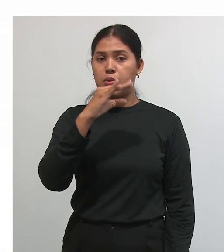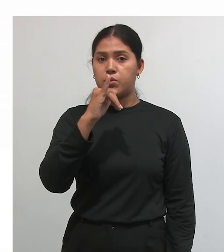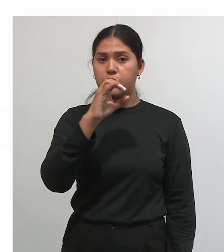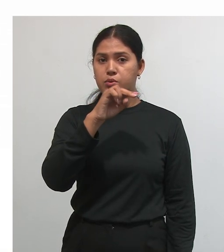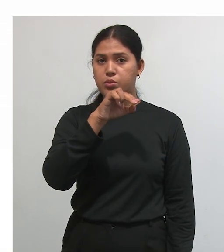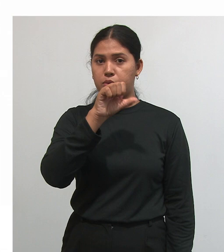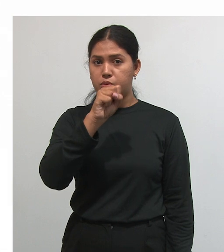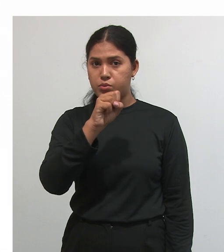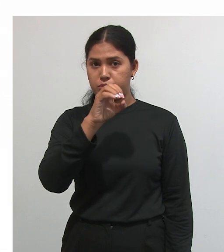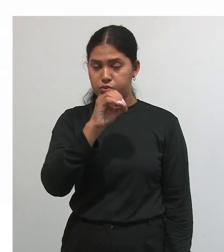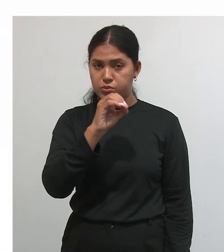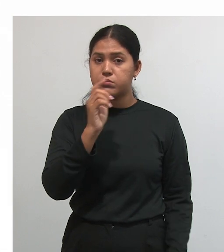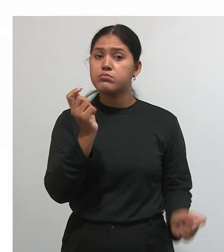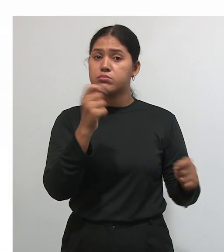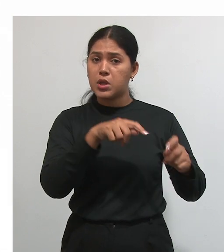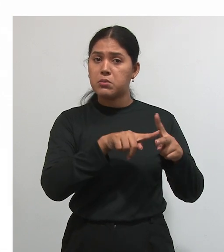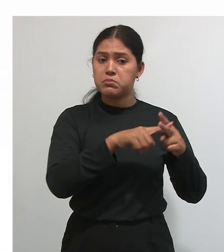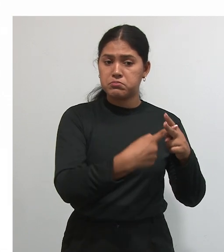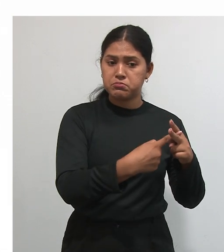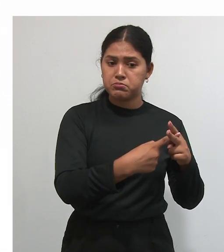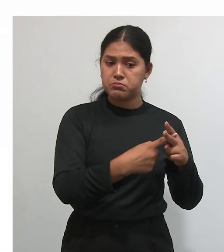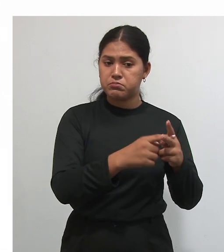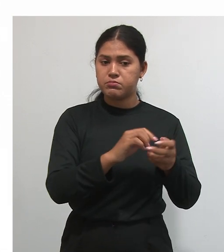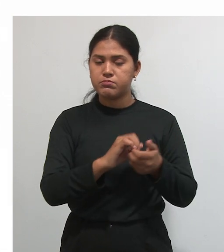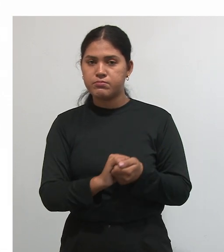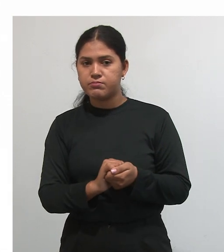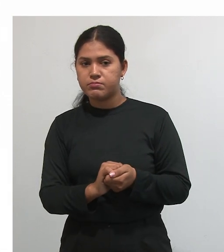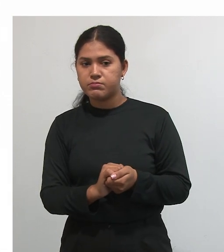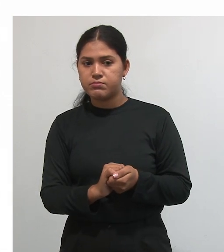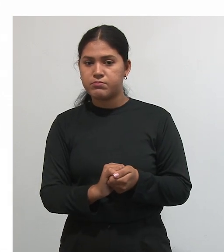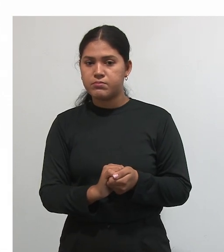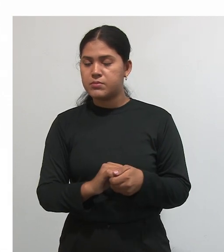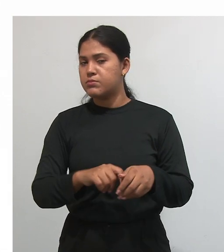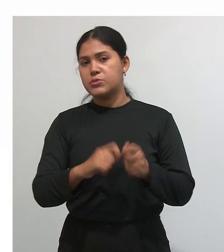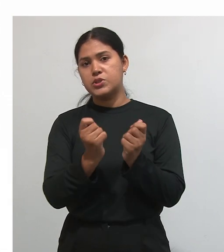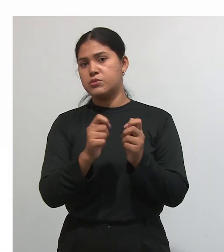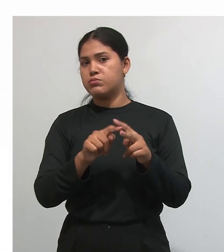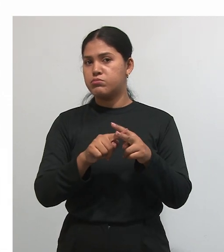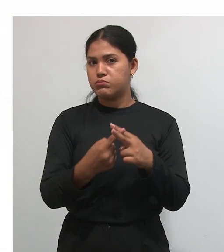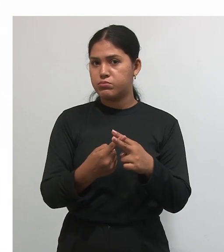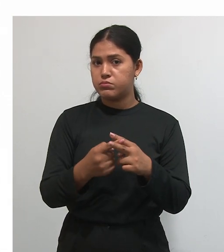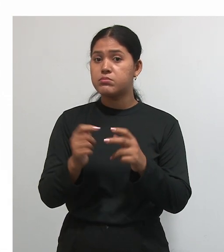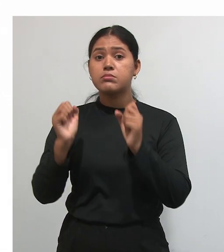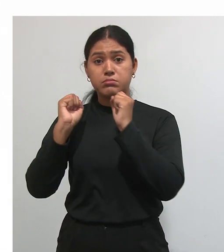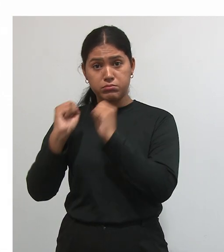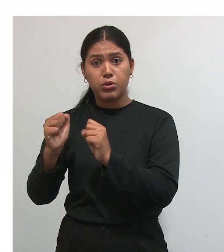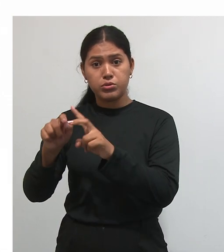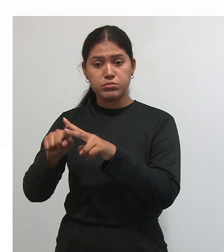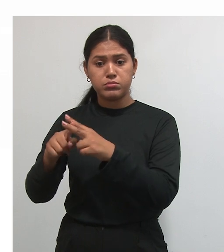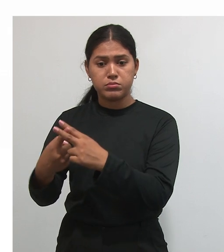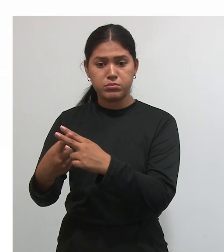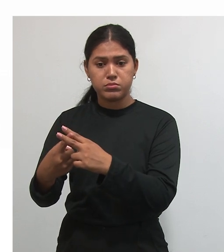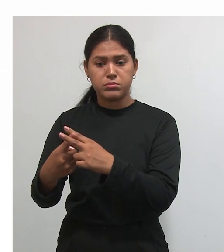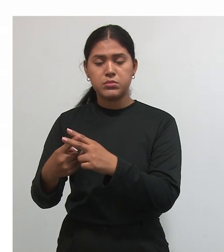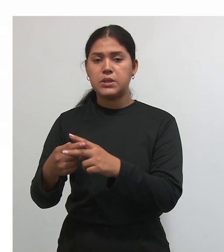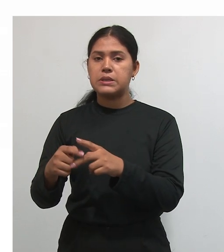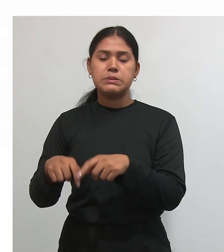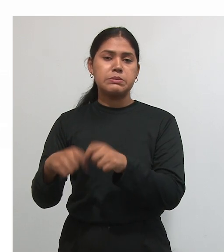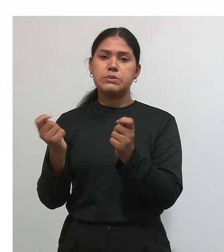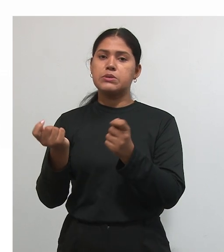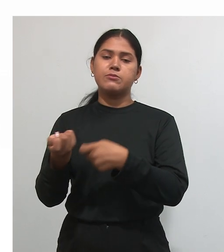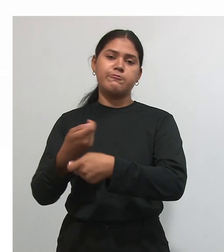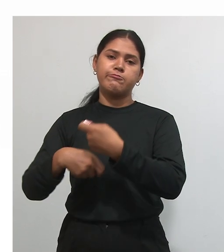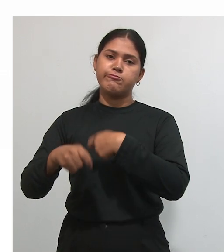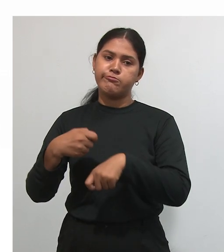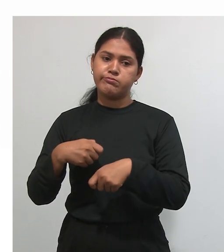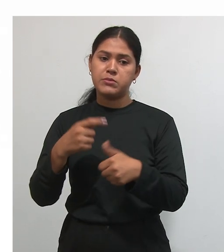é ocioso, irrecuperável, quando ele é irrecuperável e quando ele é antieconômico. Ocioso. Qual seria esse